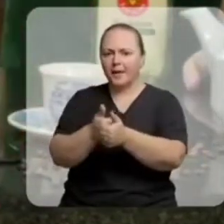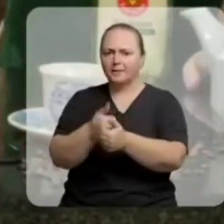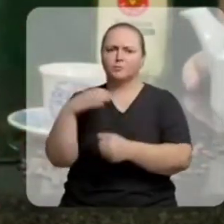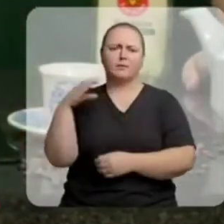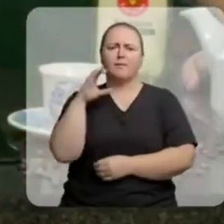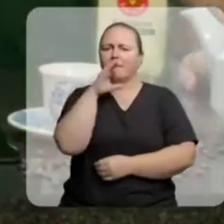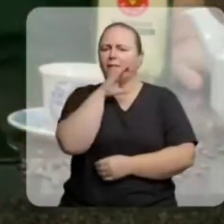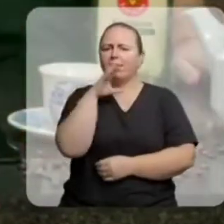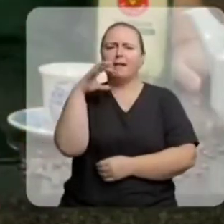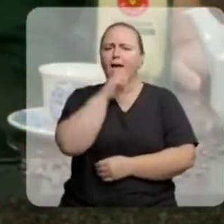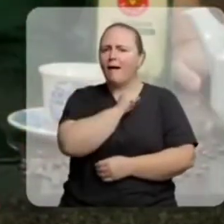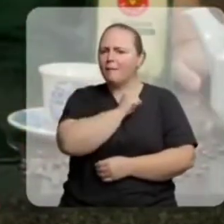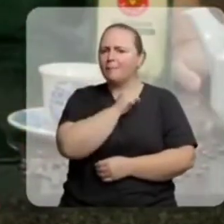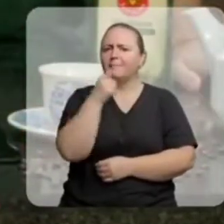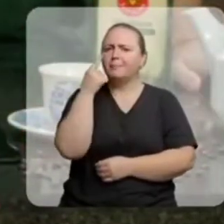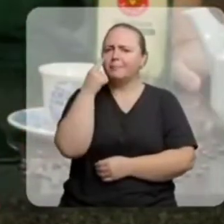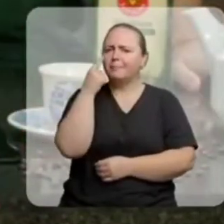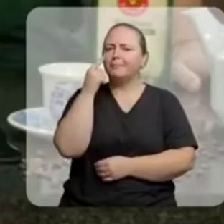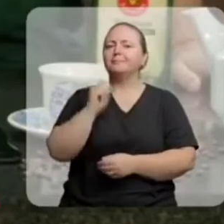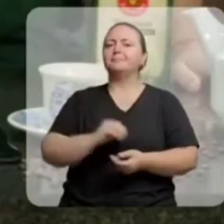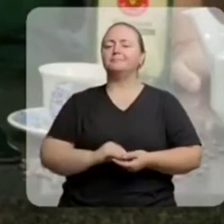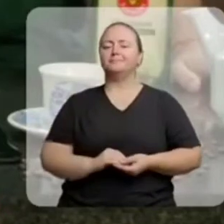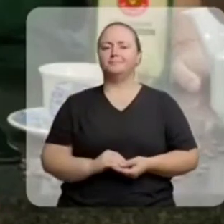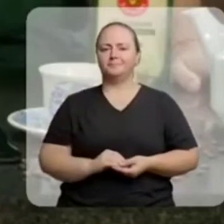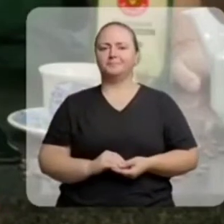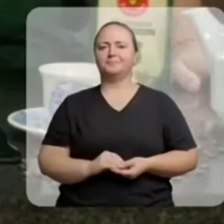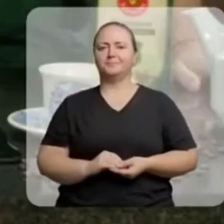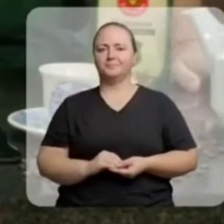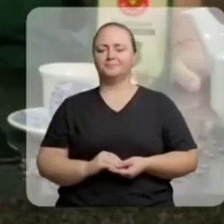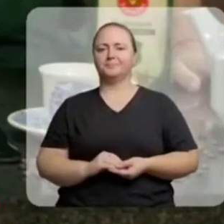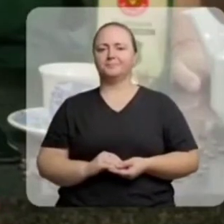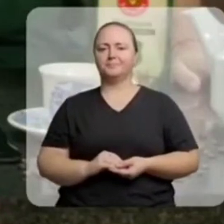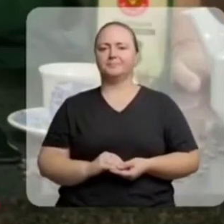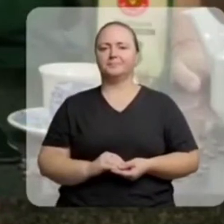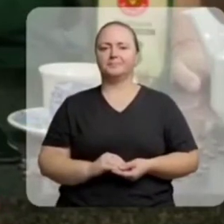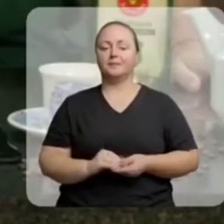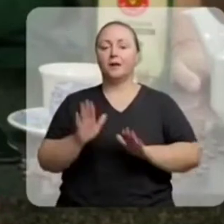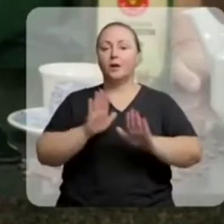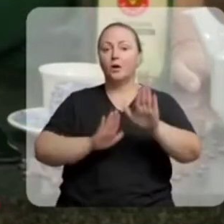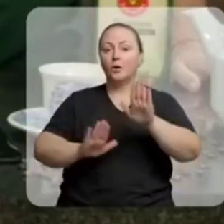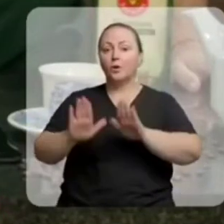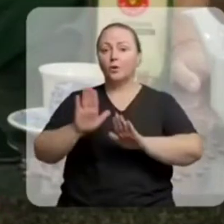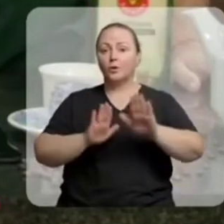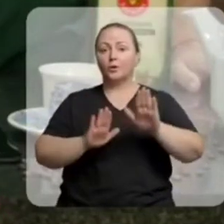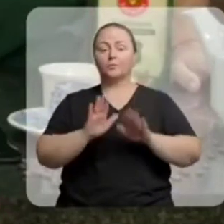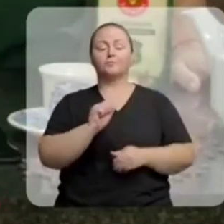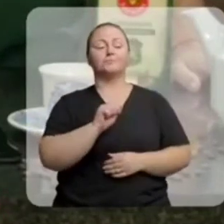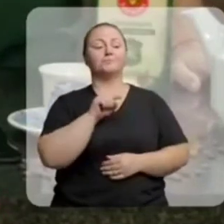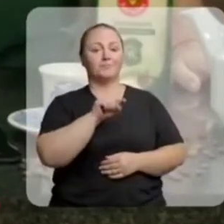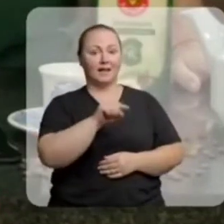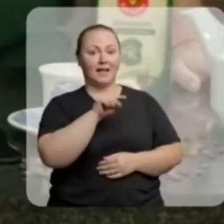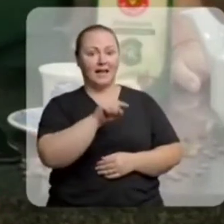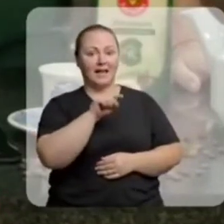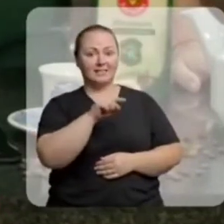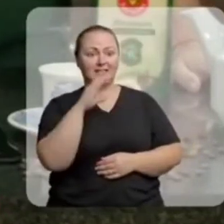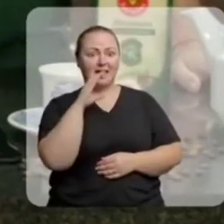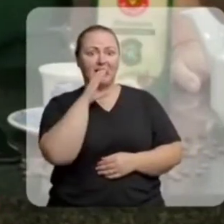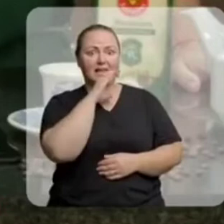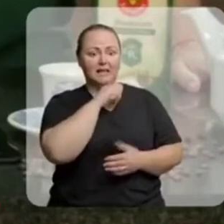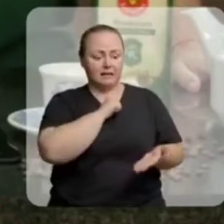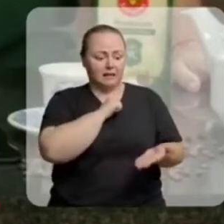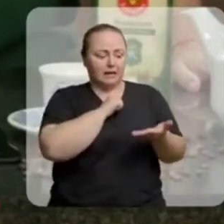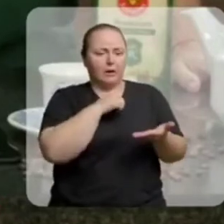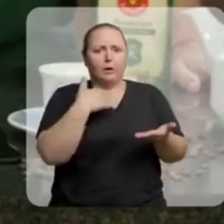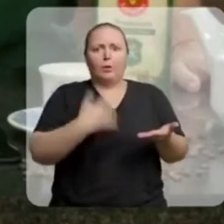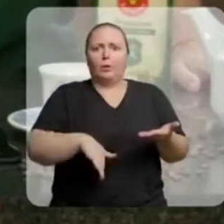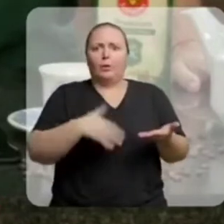rapidinho. É, cuidado com a chaleira italiana, porque ela aquece aqui embaixo, então segurar Isso. com a mão às vezes